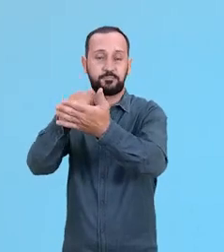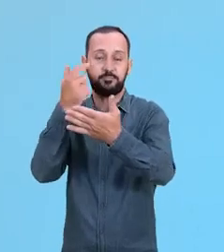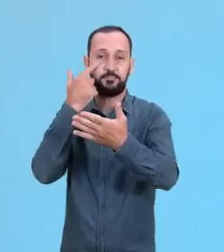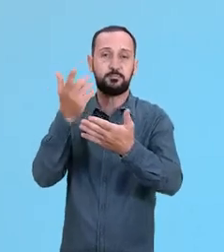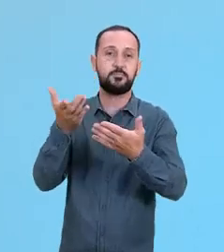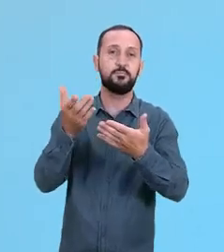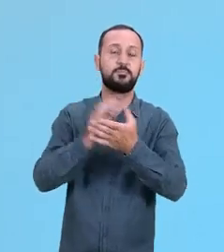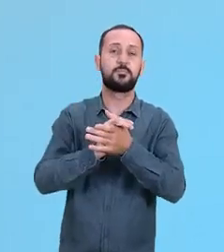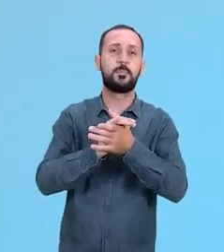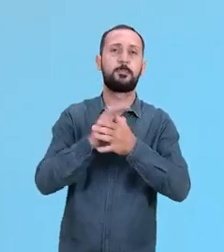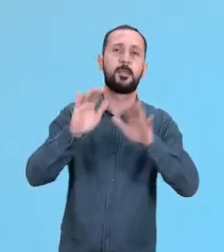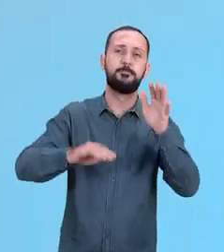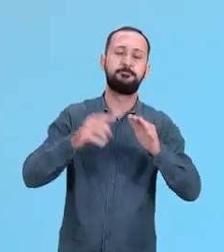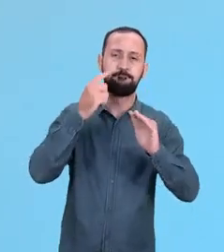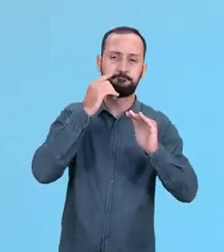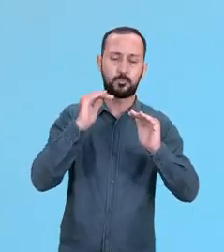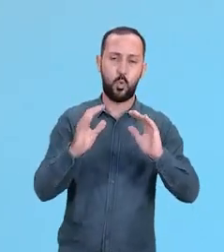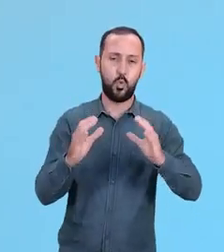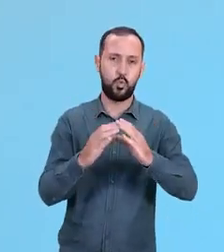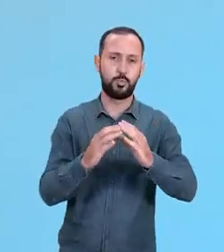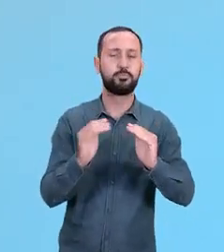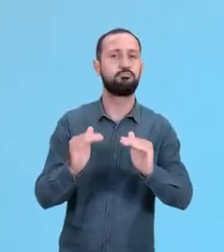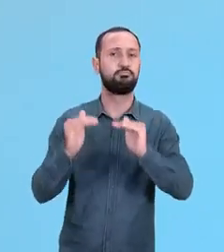residências de média e